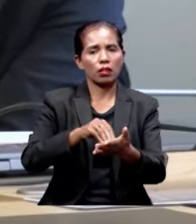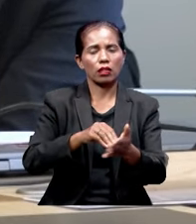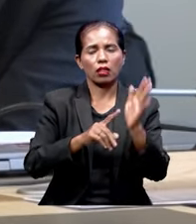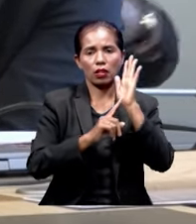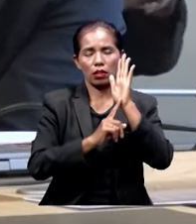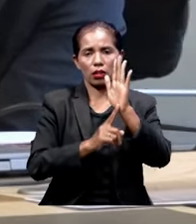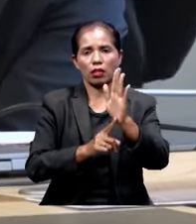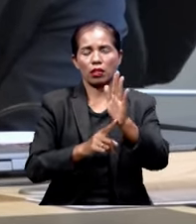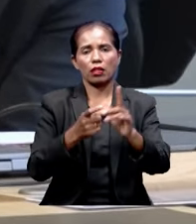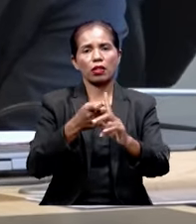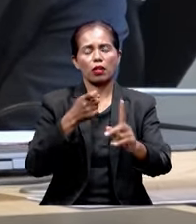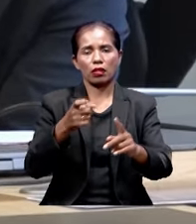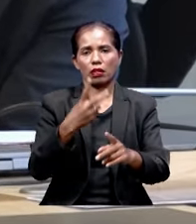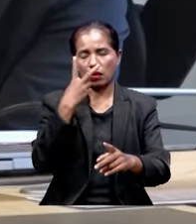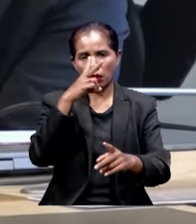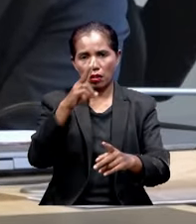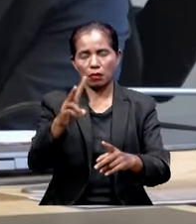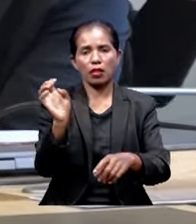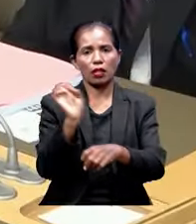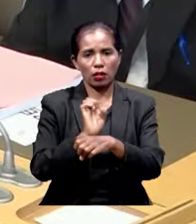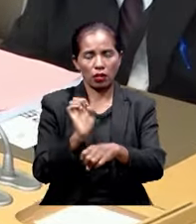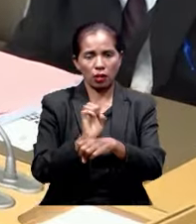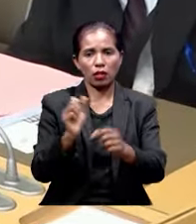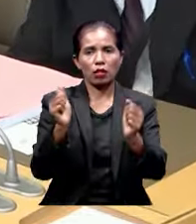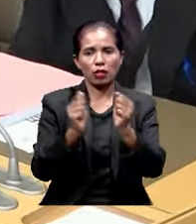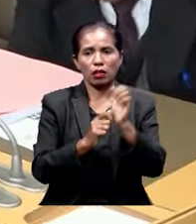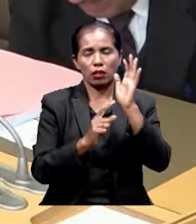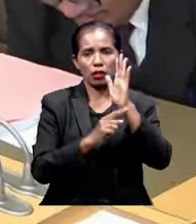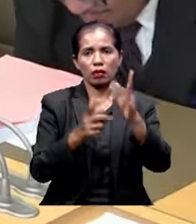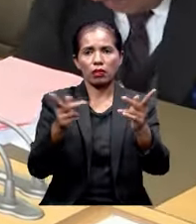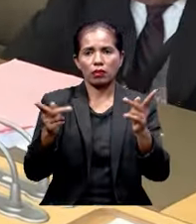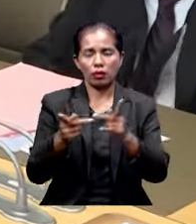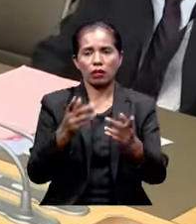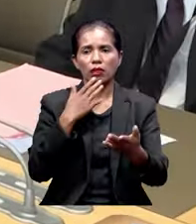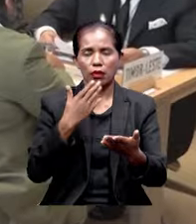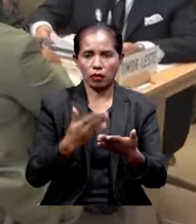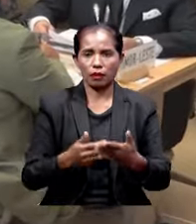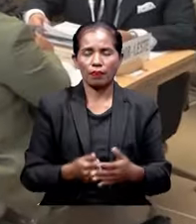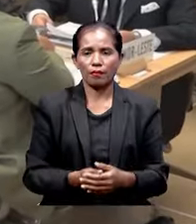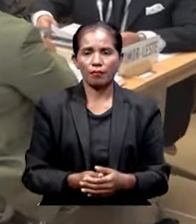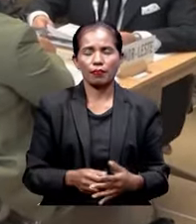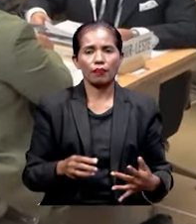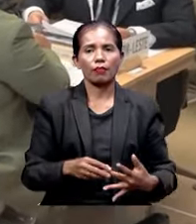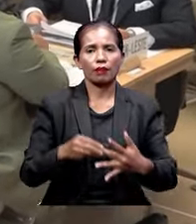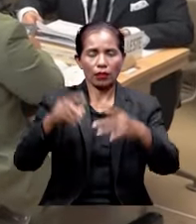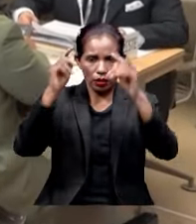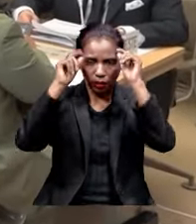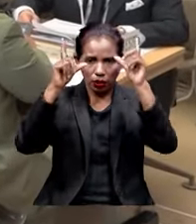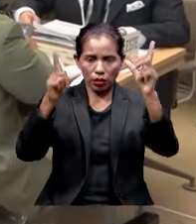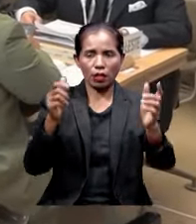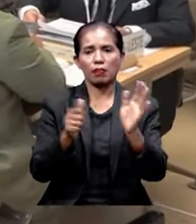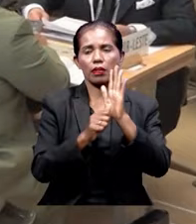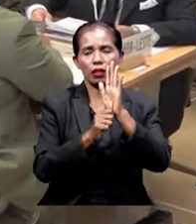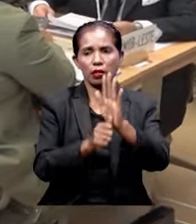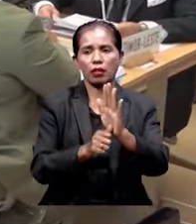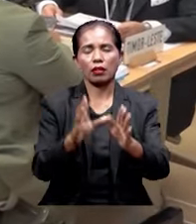transparente promove diversificação econômica ho de melhor ambiente negócio. Oficialmente, Timor-Leste apresenta